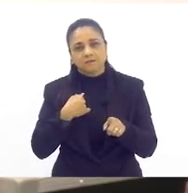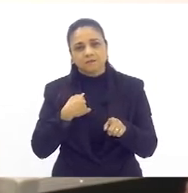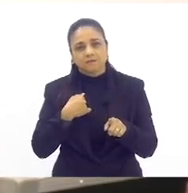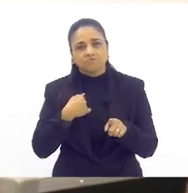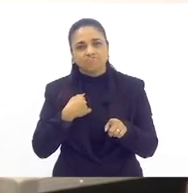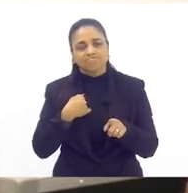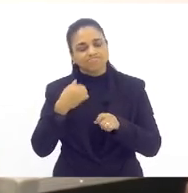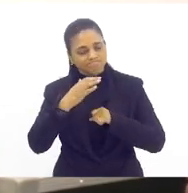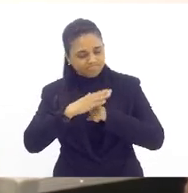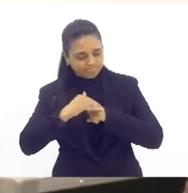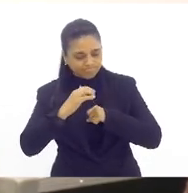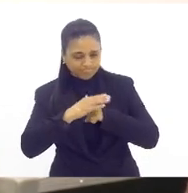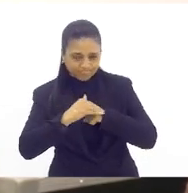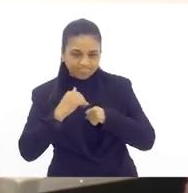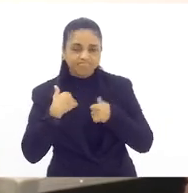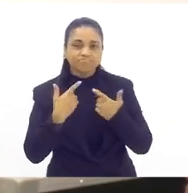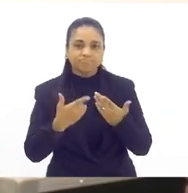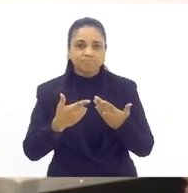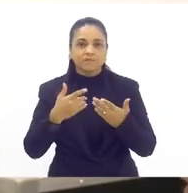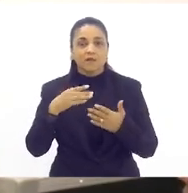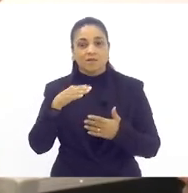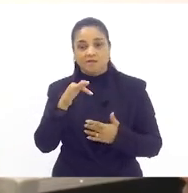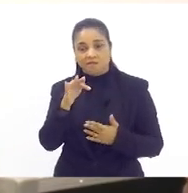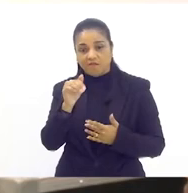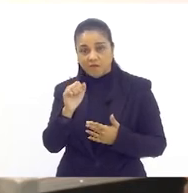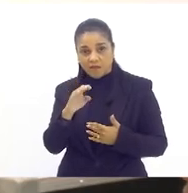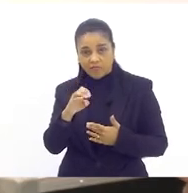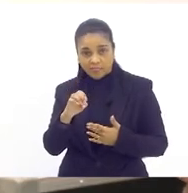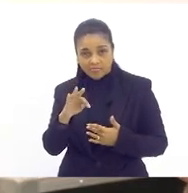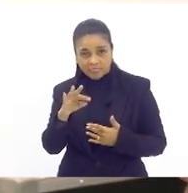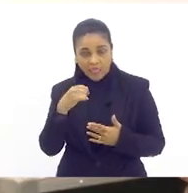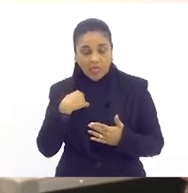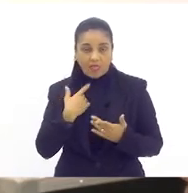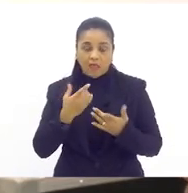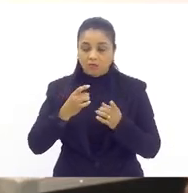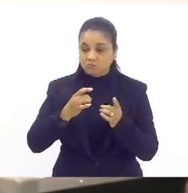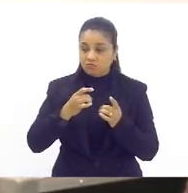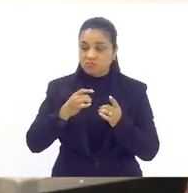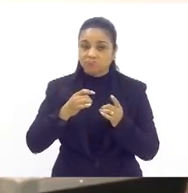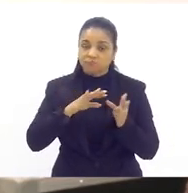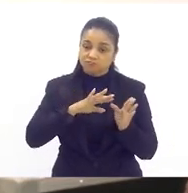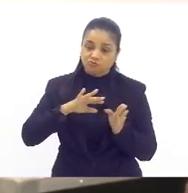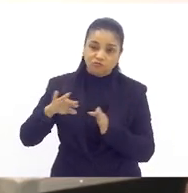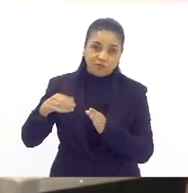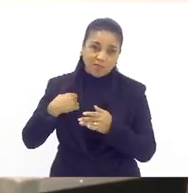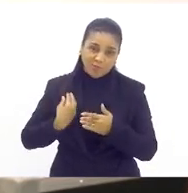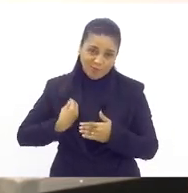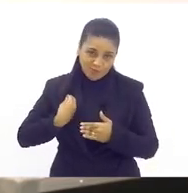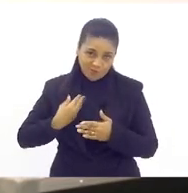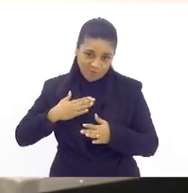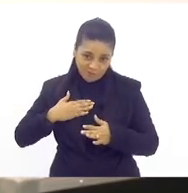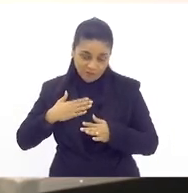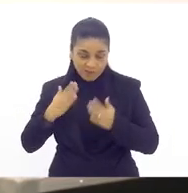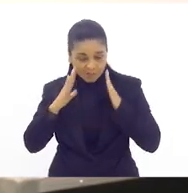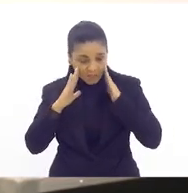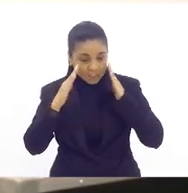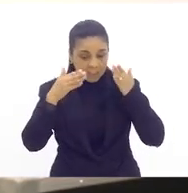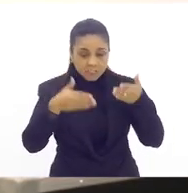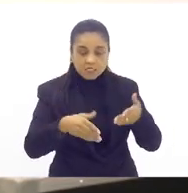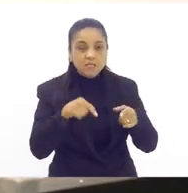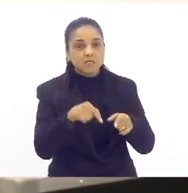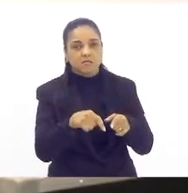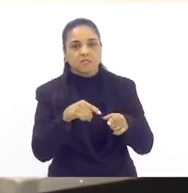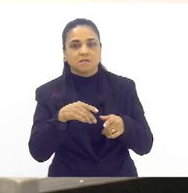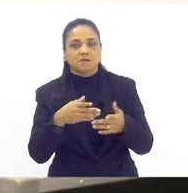afeto pela rede que a gente abre mão de muitas coisas na nossa vida para se dedicar a instituição né então eu fiz minha pós graduação